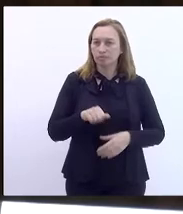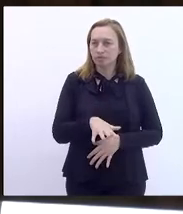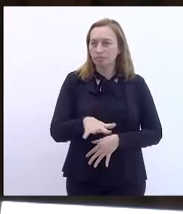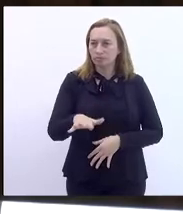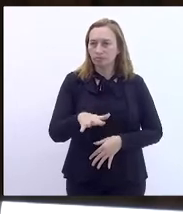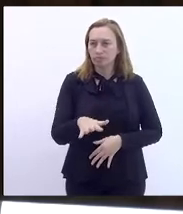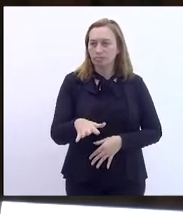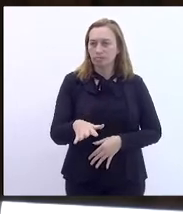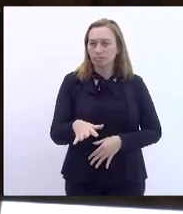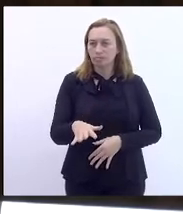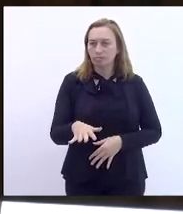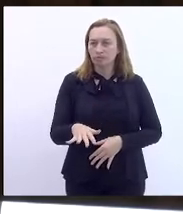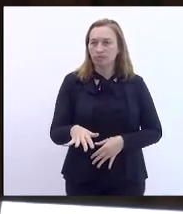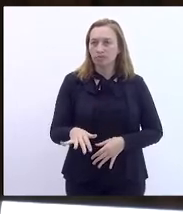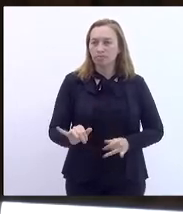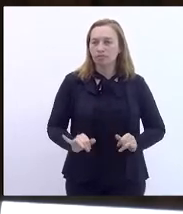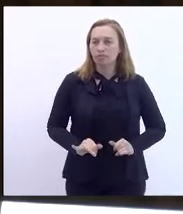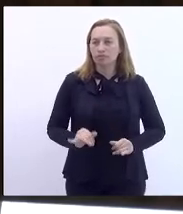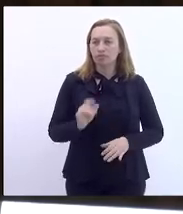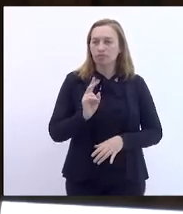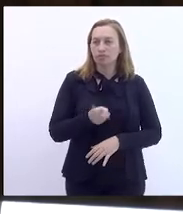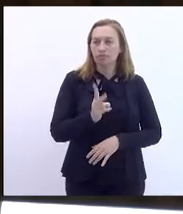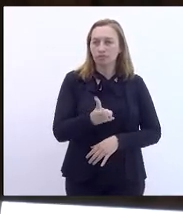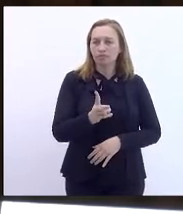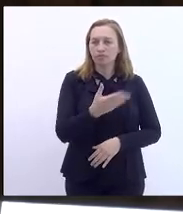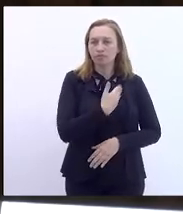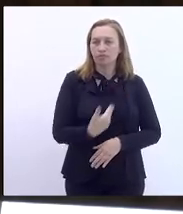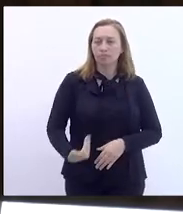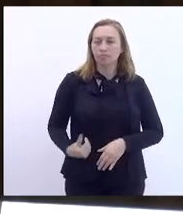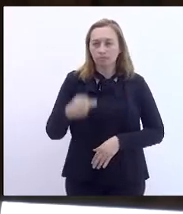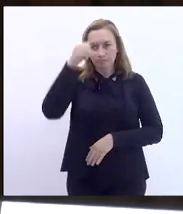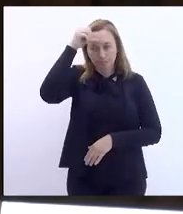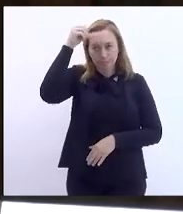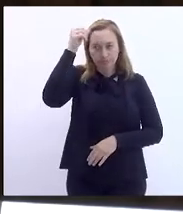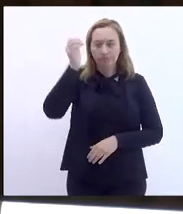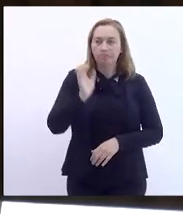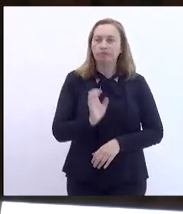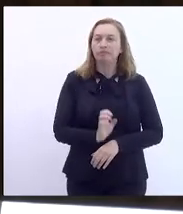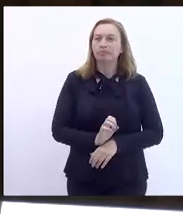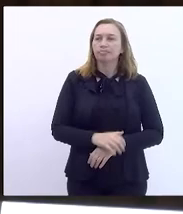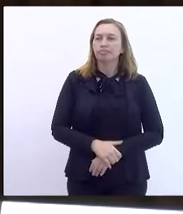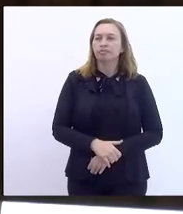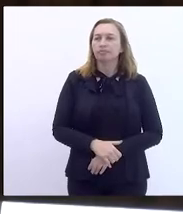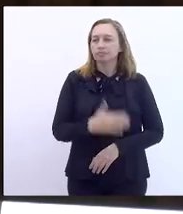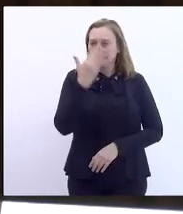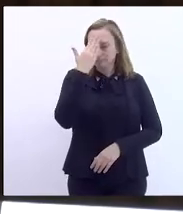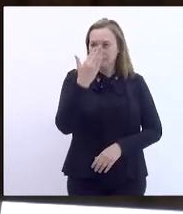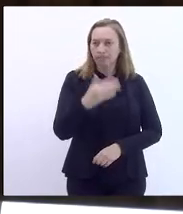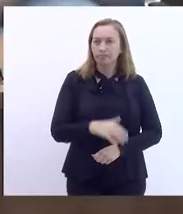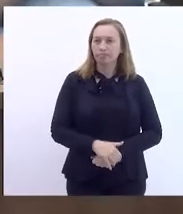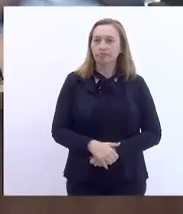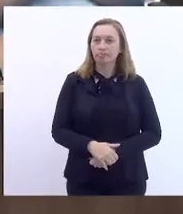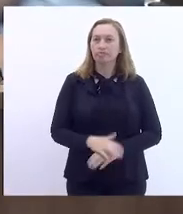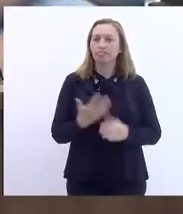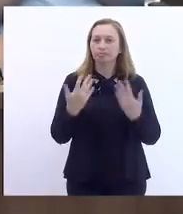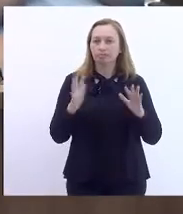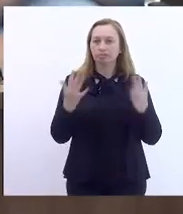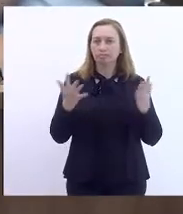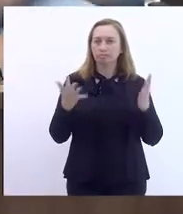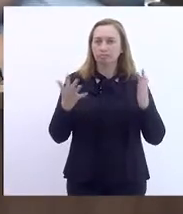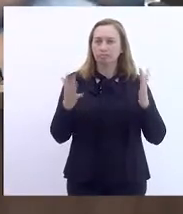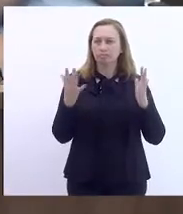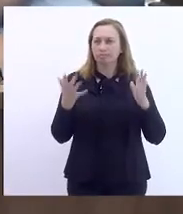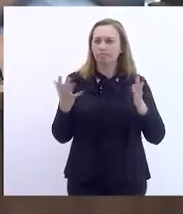favela da Periferia ser um vítima Direta do governador do Estado do Rio de Janeiro Cláudio Castro Muito obrigado nada